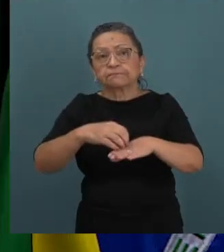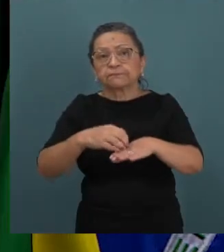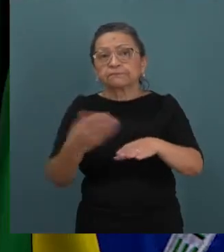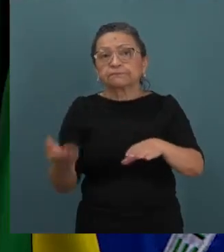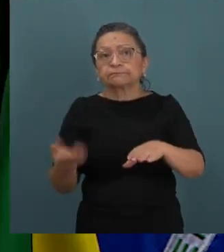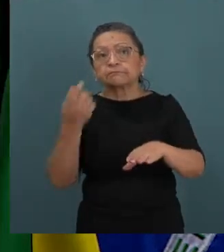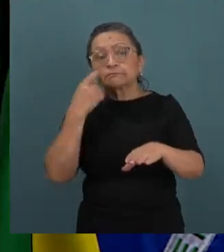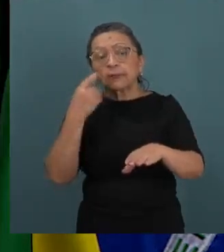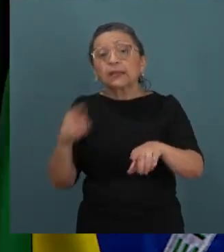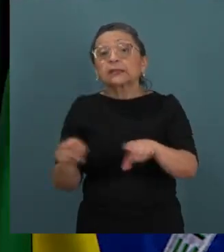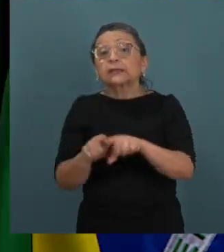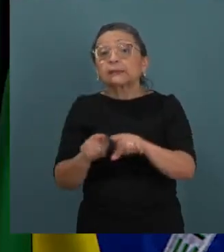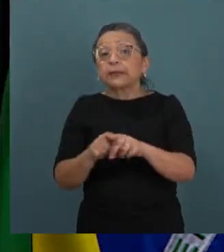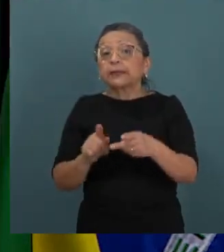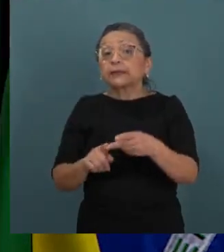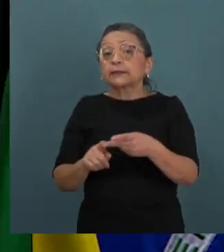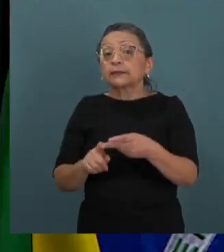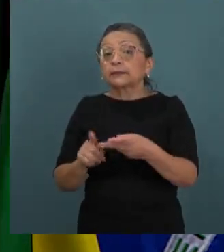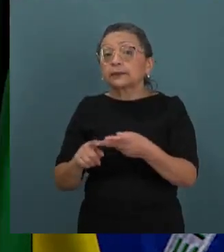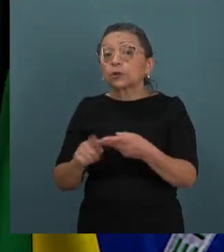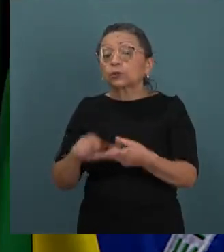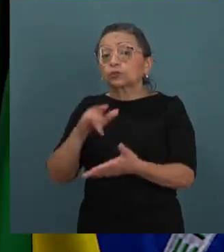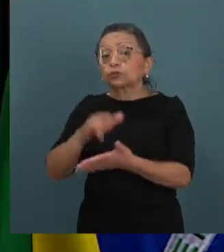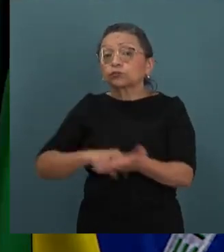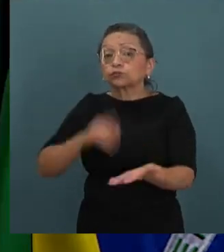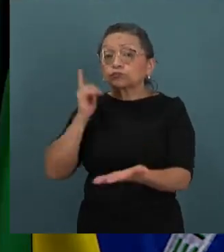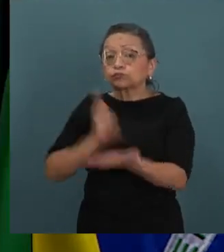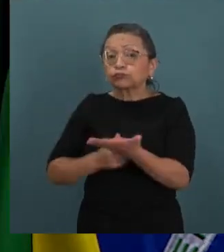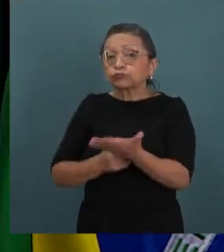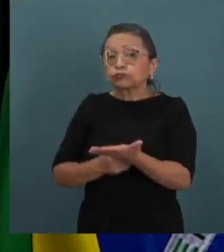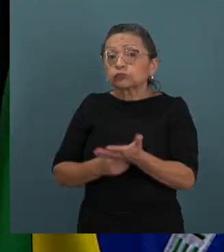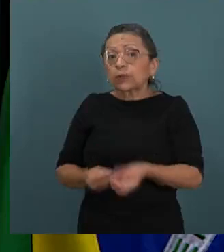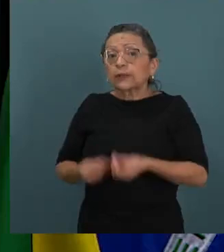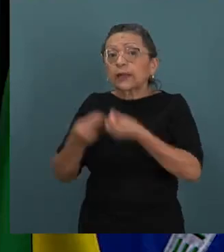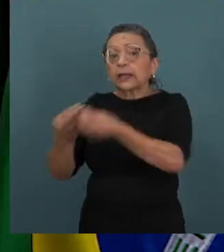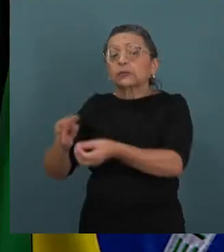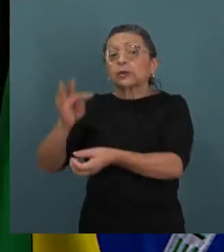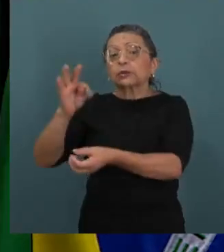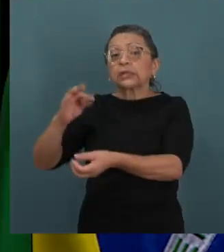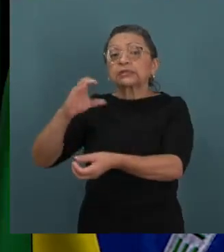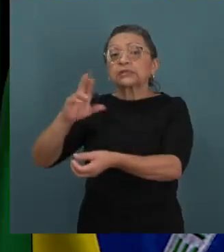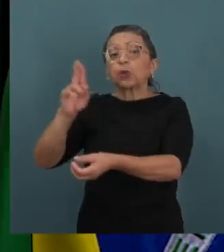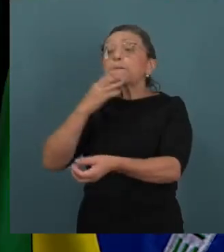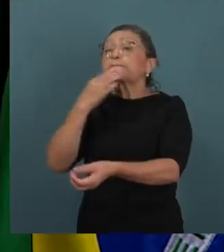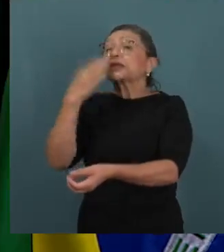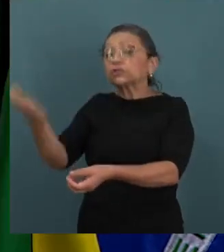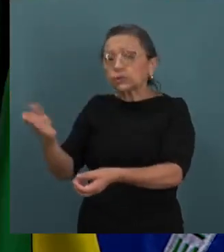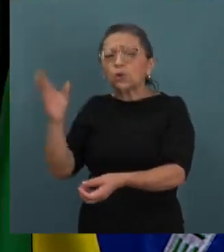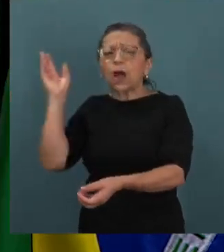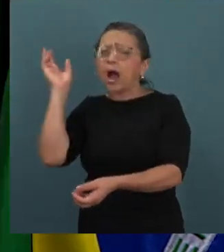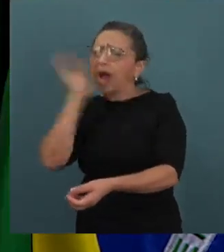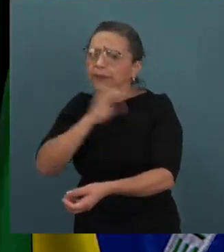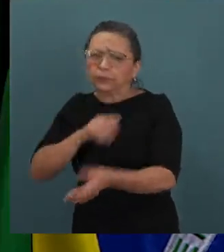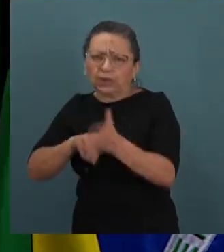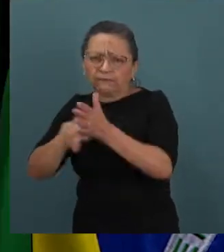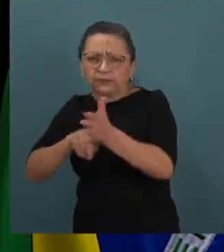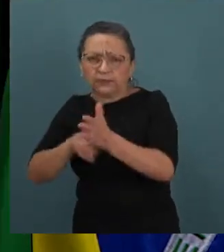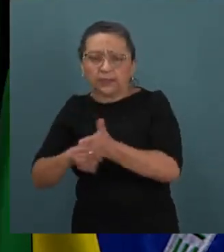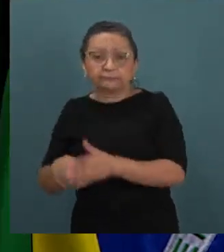também entrando com a representação junto ao TCU pedindo imediata investigação. Afinal